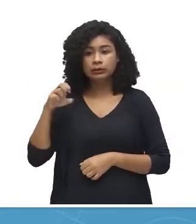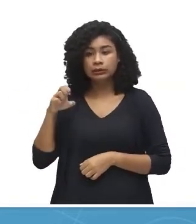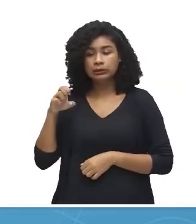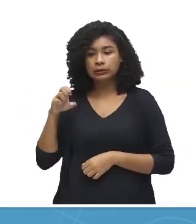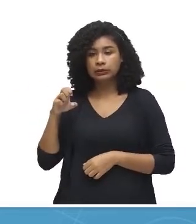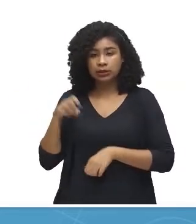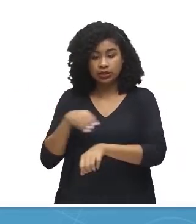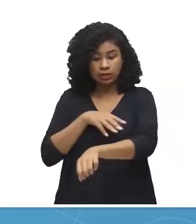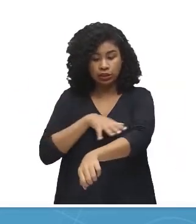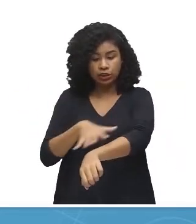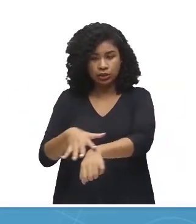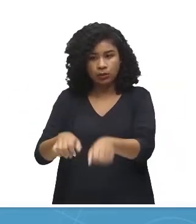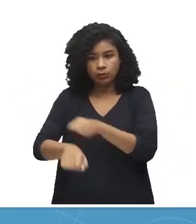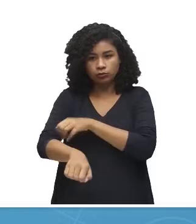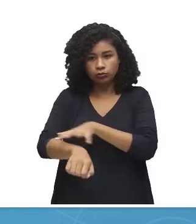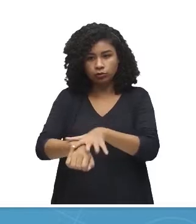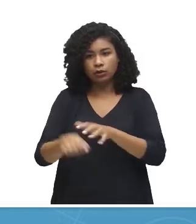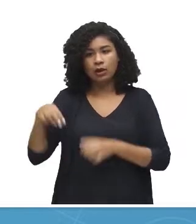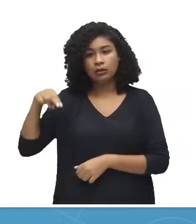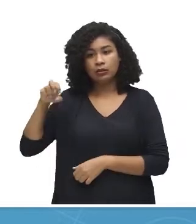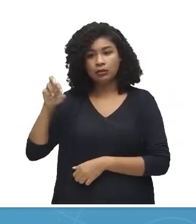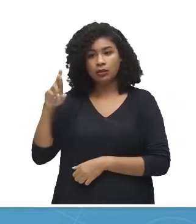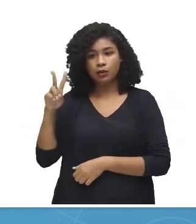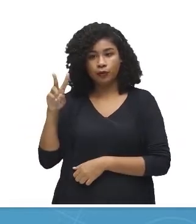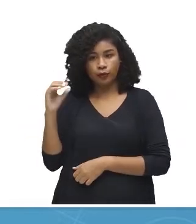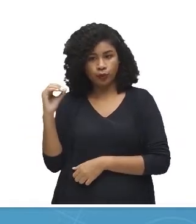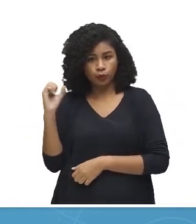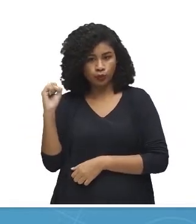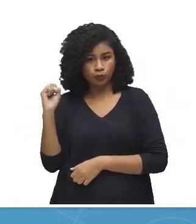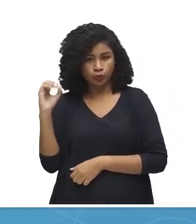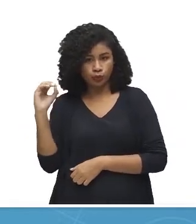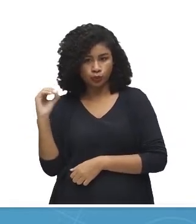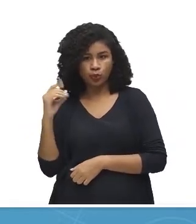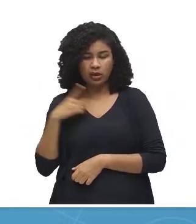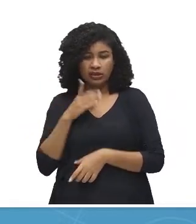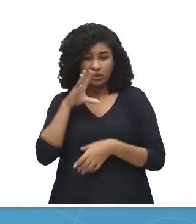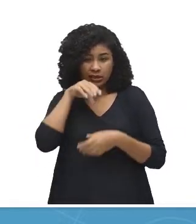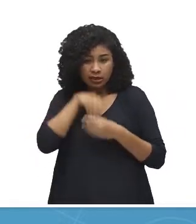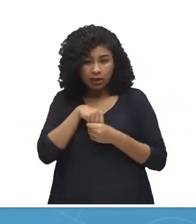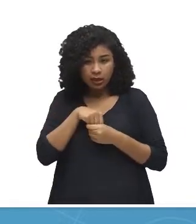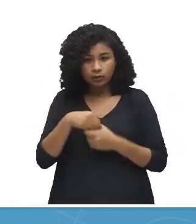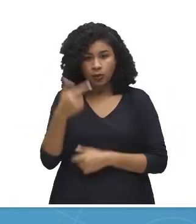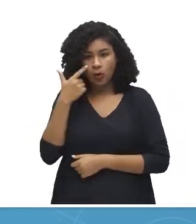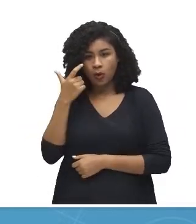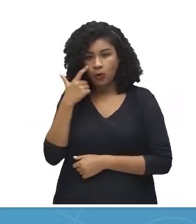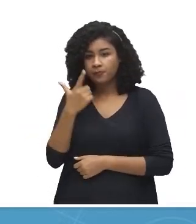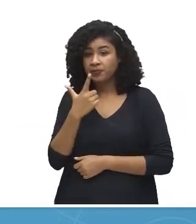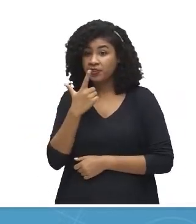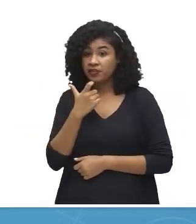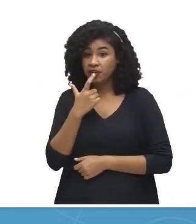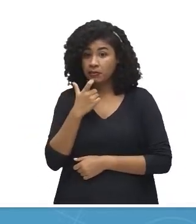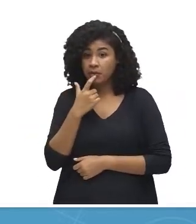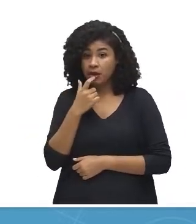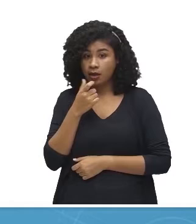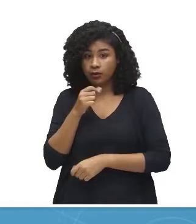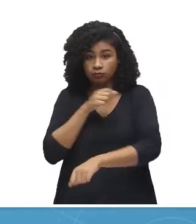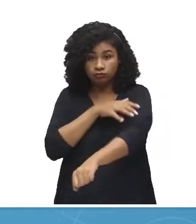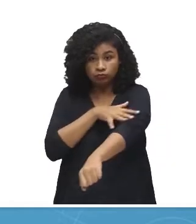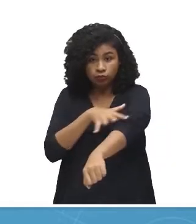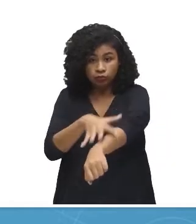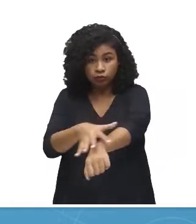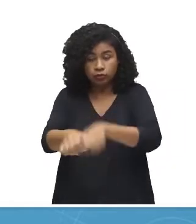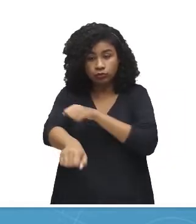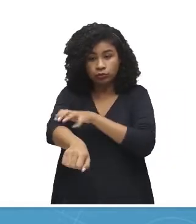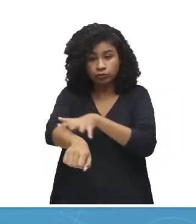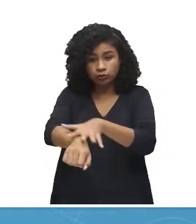gente pode observar aqui nessa imagem, né, nesse esquema, a gente vê que os vasos sanguíneos passando logo abaixo do